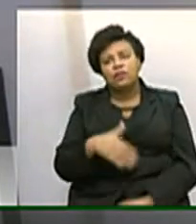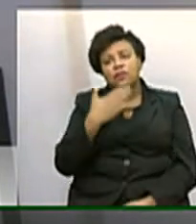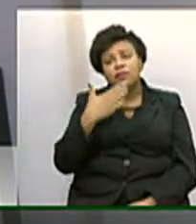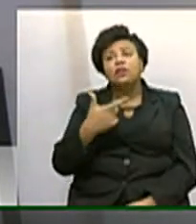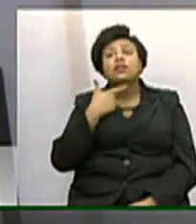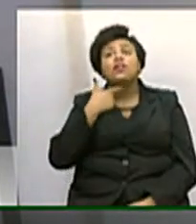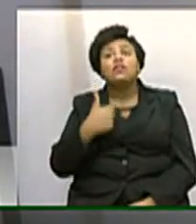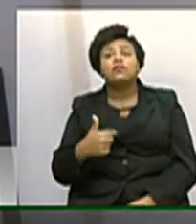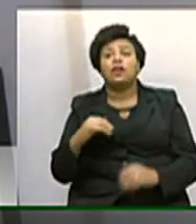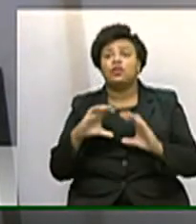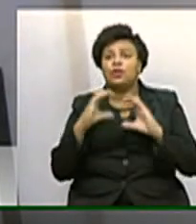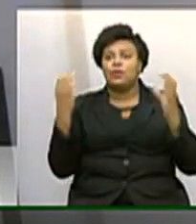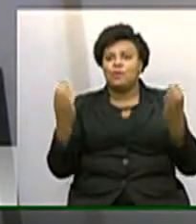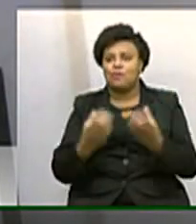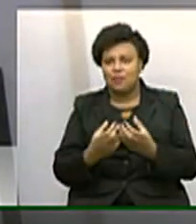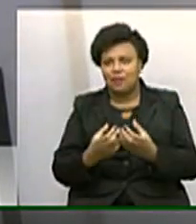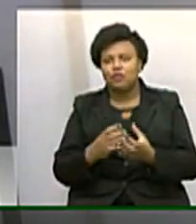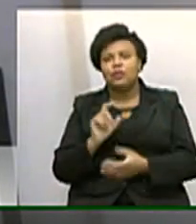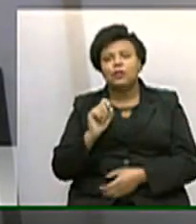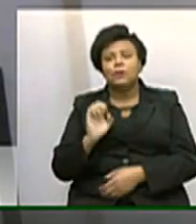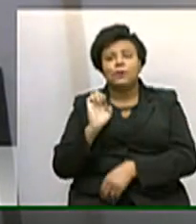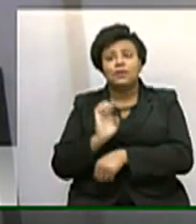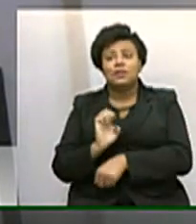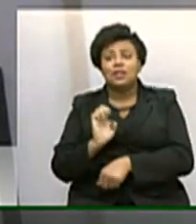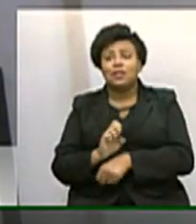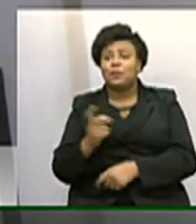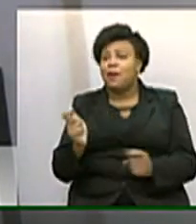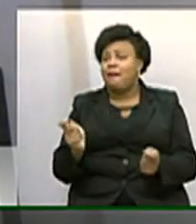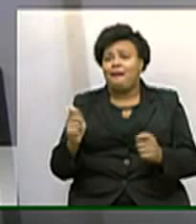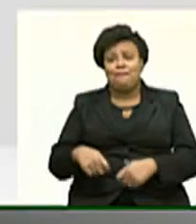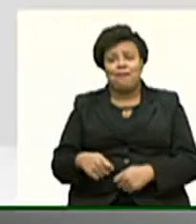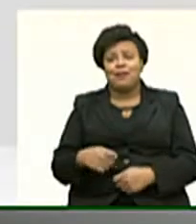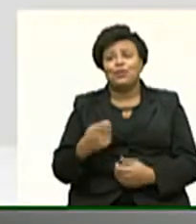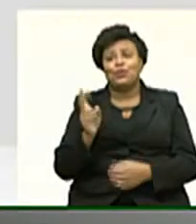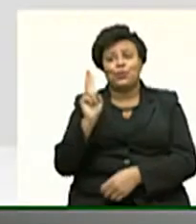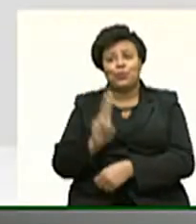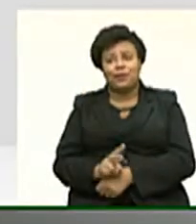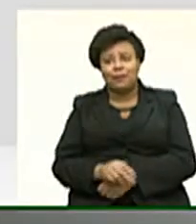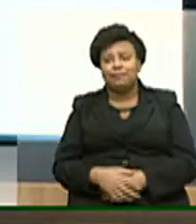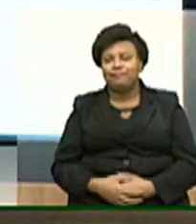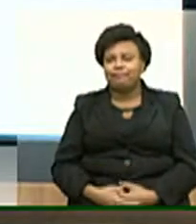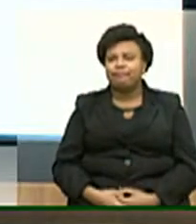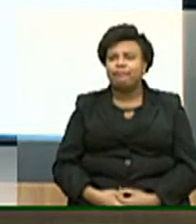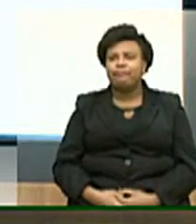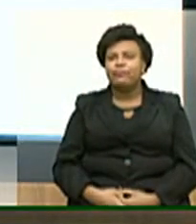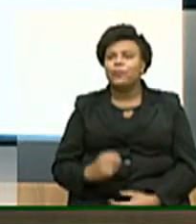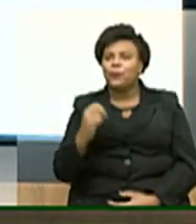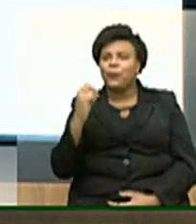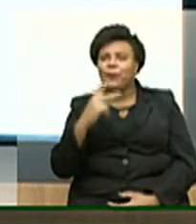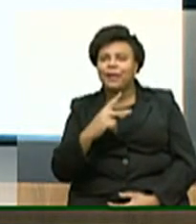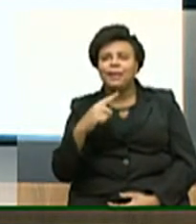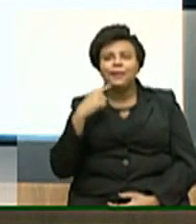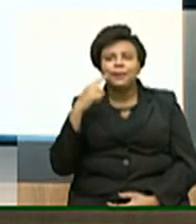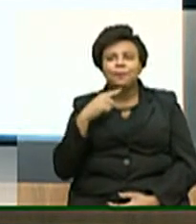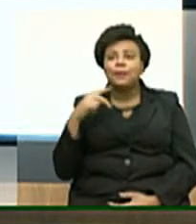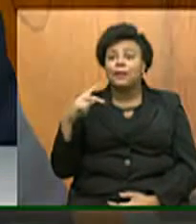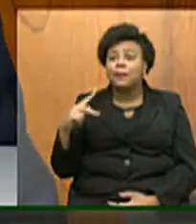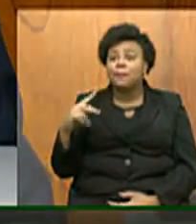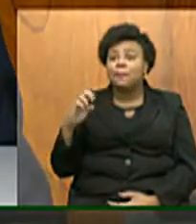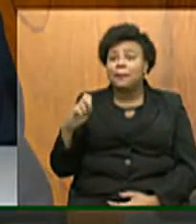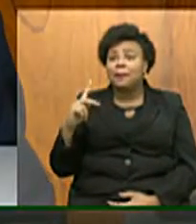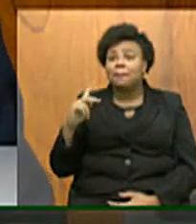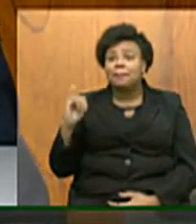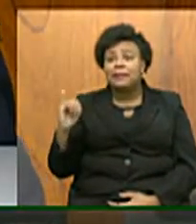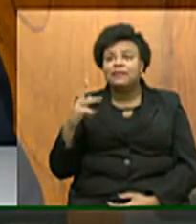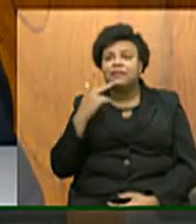desejo da comunidade, na medida em que o Estado não é capaz de cuidar da rodovia. Ok, deputado Pepe Vargas, que fez